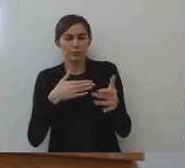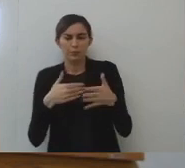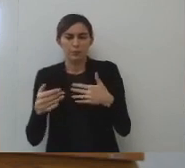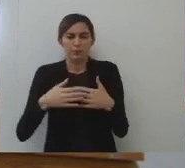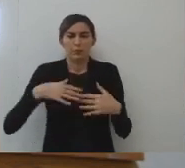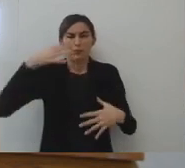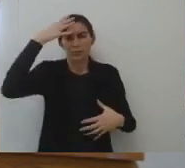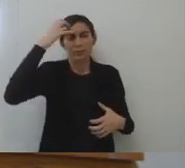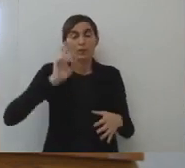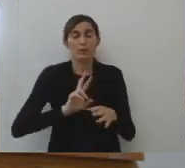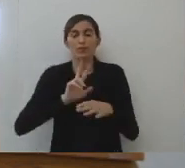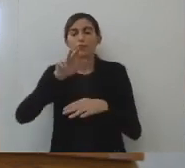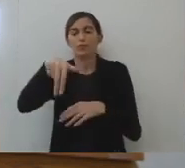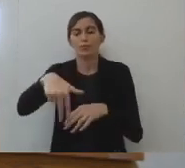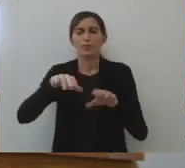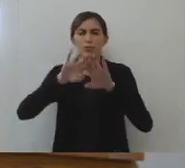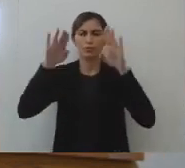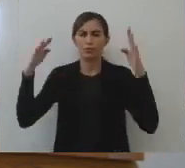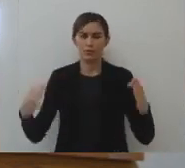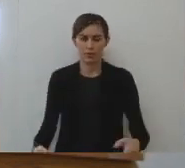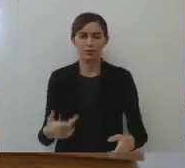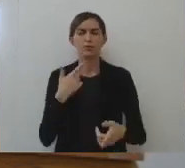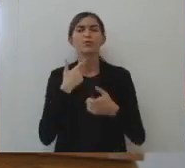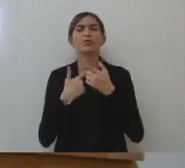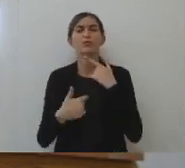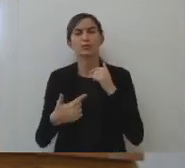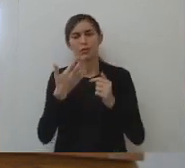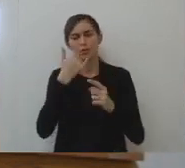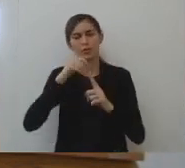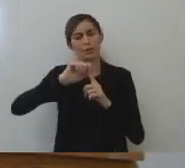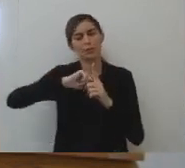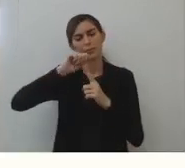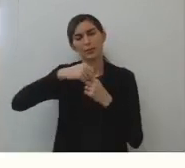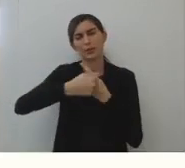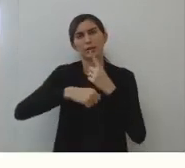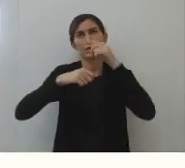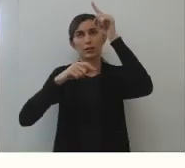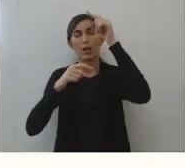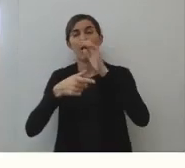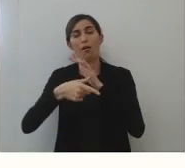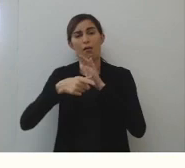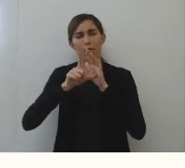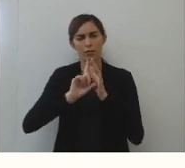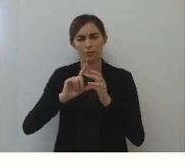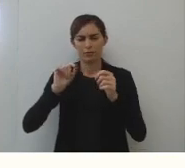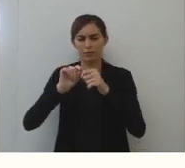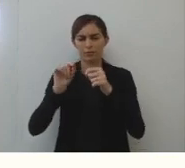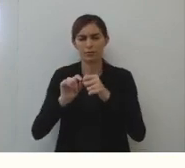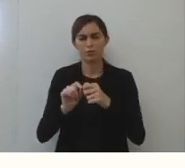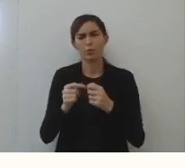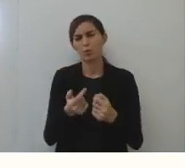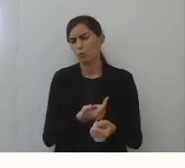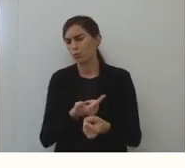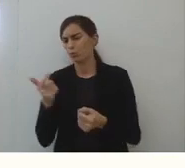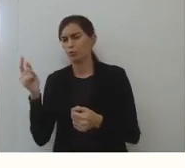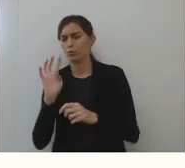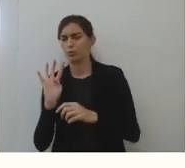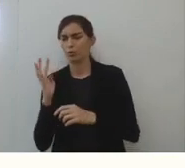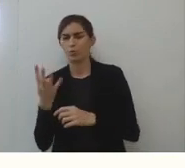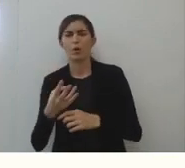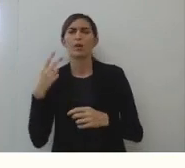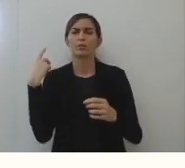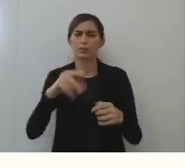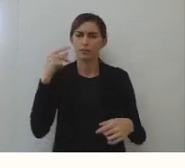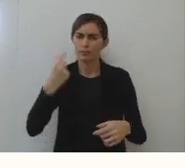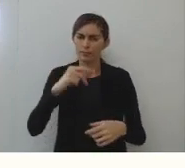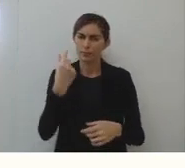macaco. Ele foi subir na mesa por conta do seu desejo em comer bananas, mas antes que o fizesse, os outros 4 lhe aplicaram